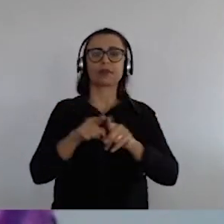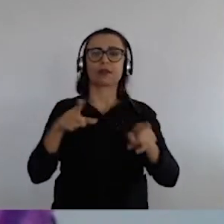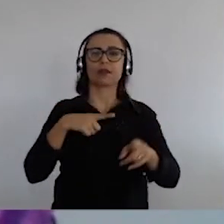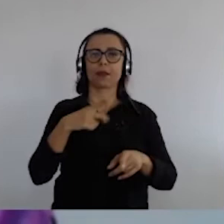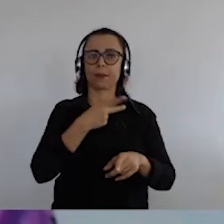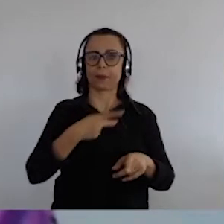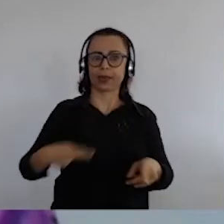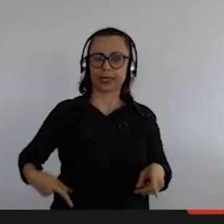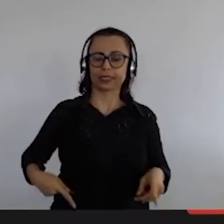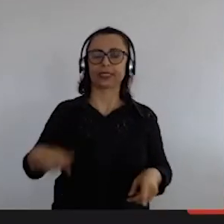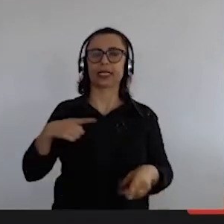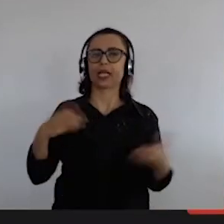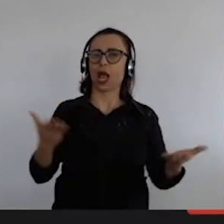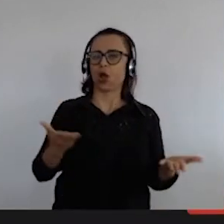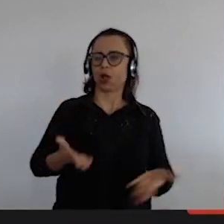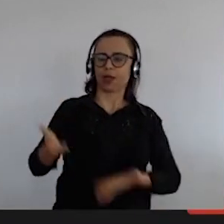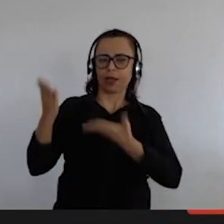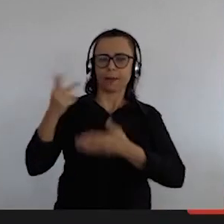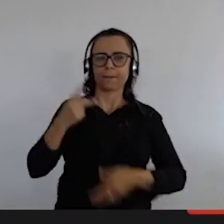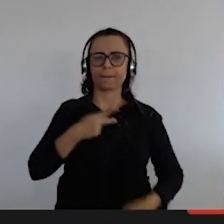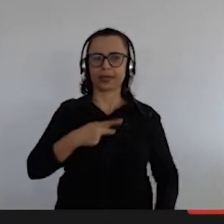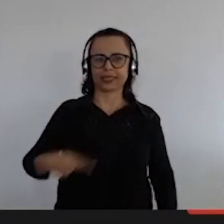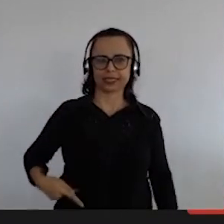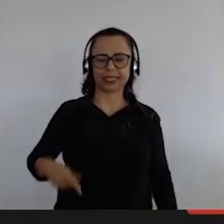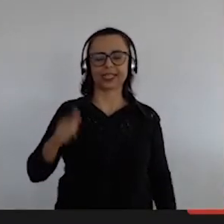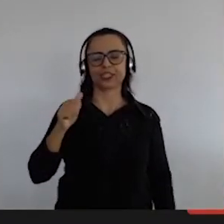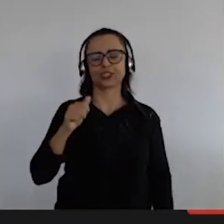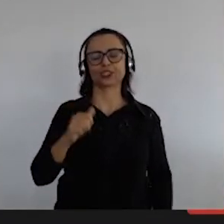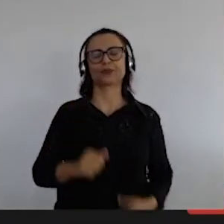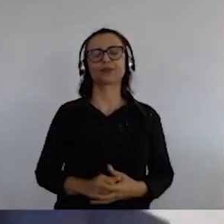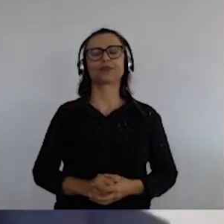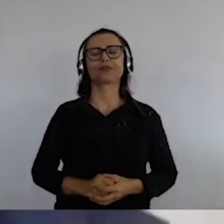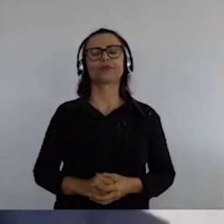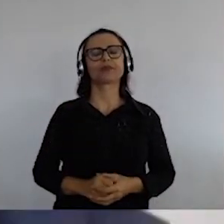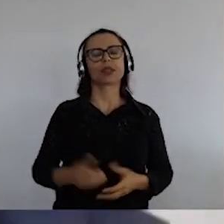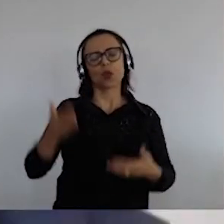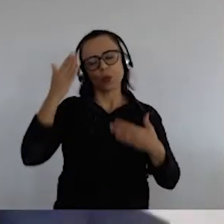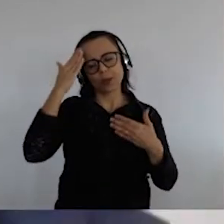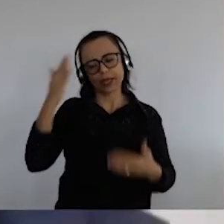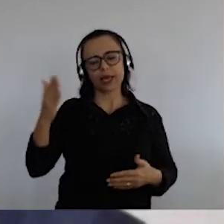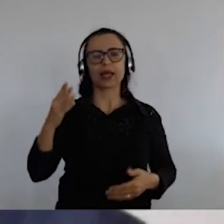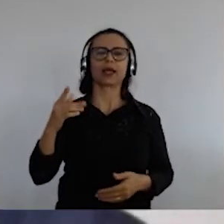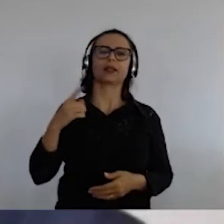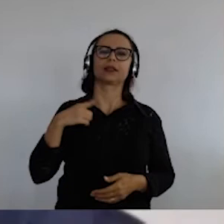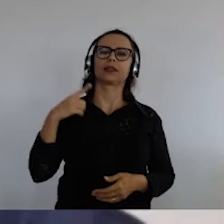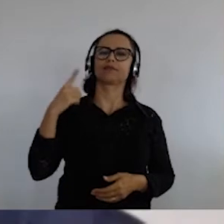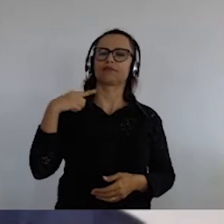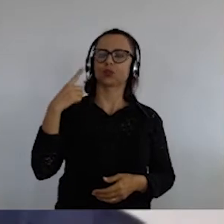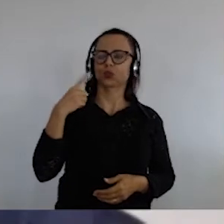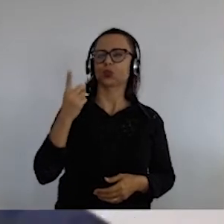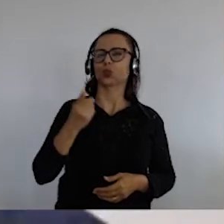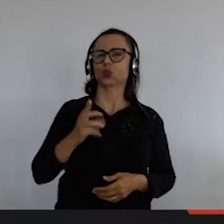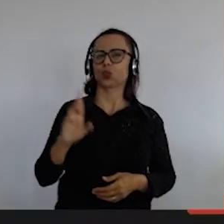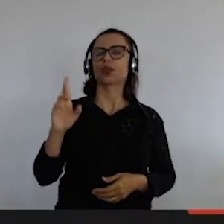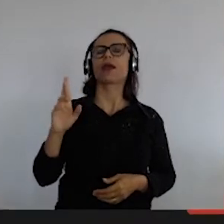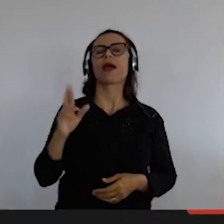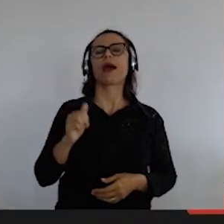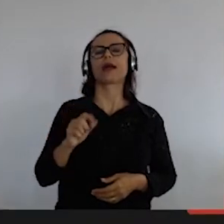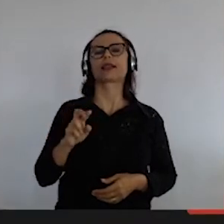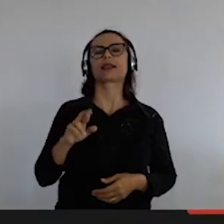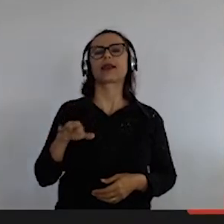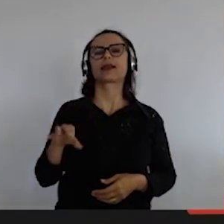presidente Alexandre Oguzulco. Obrigado, doutora Adriane. Parabéns pela fala. Este